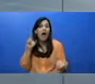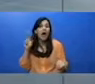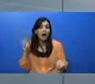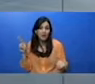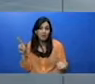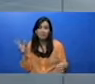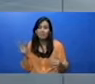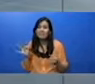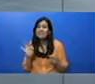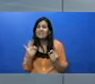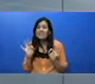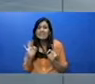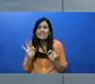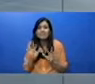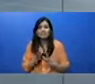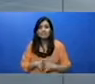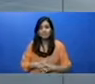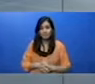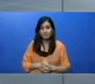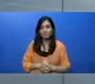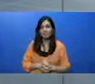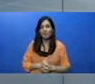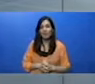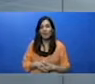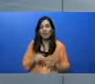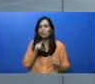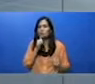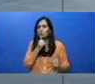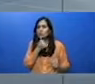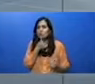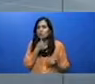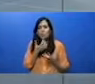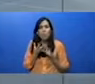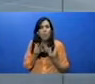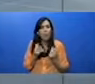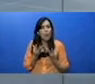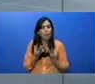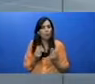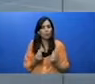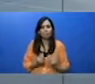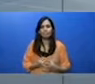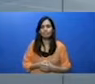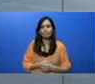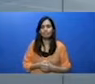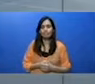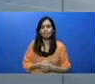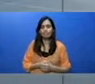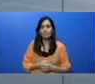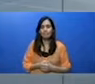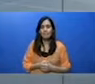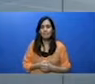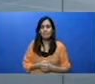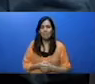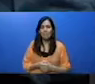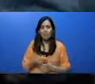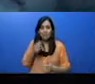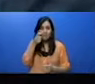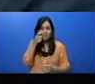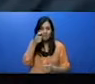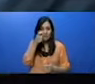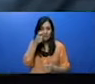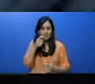oxigênio, em condições precárias. É muito triste, tá? Então vamos aqui observar nas imagens